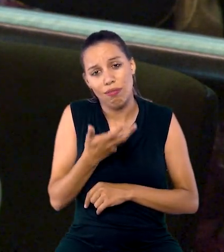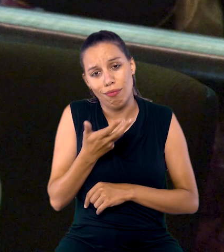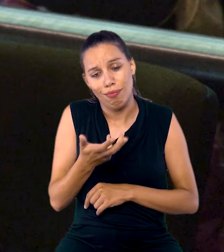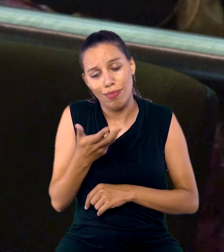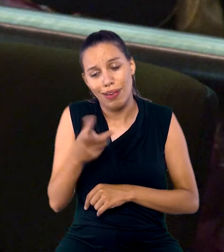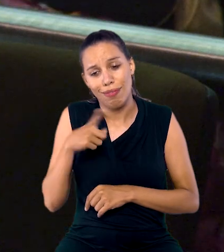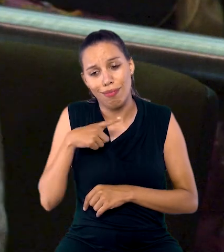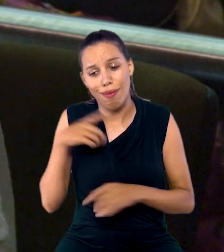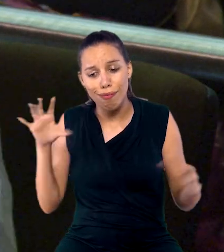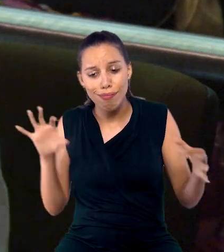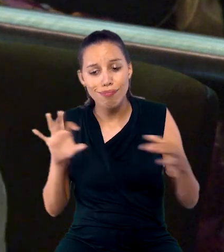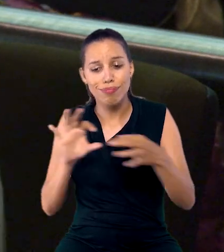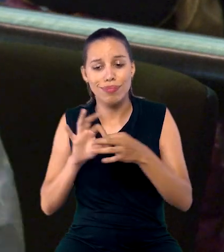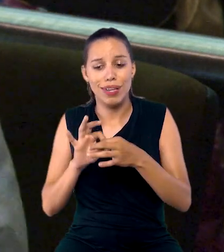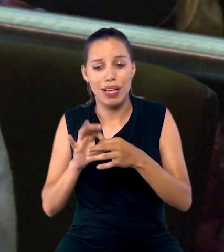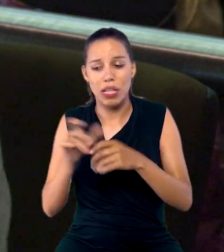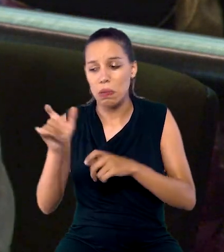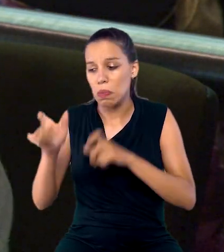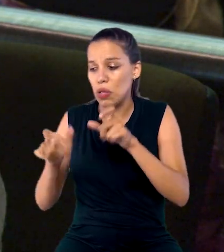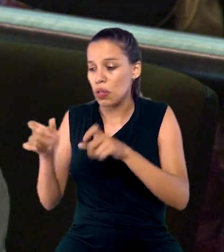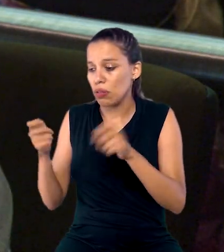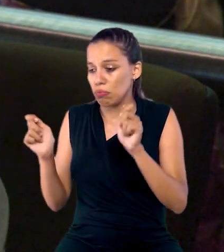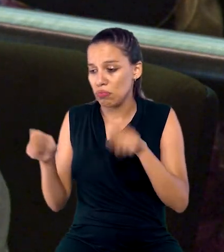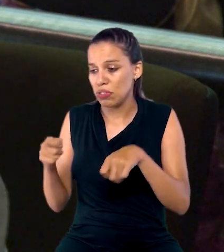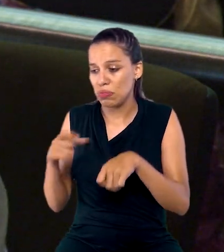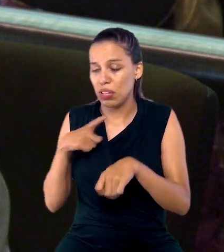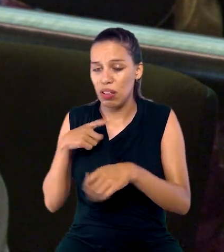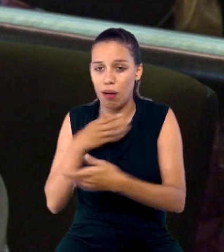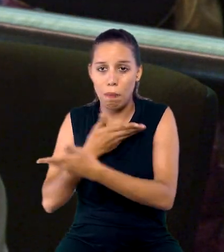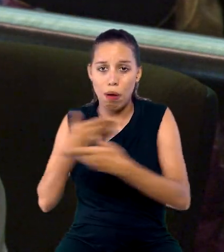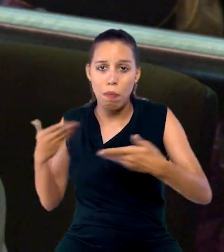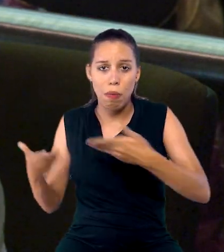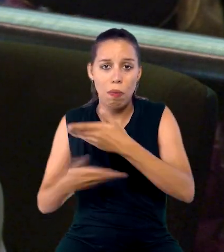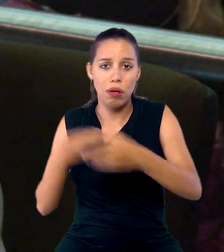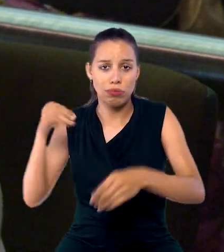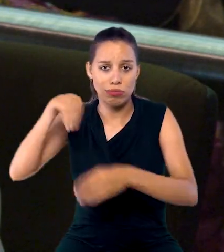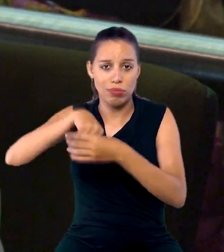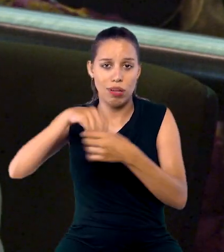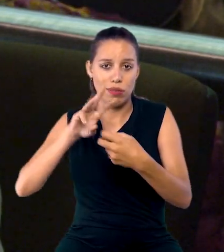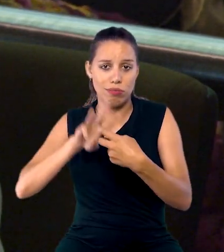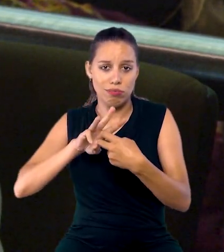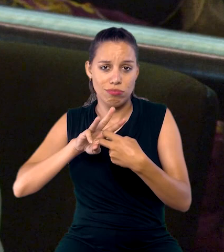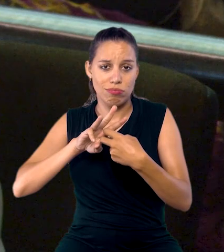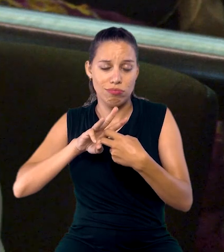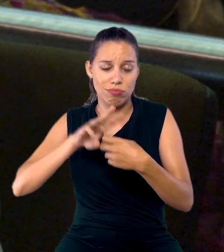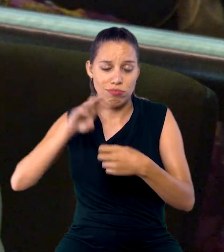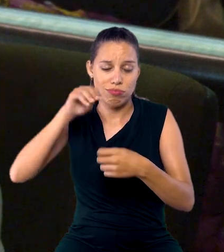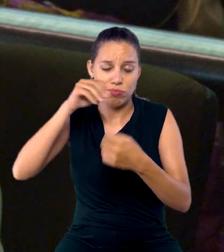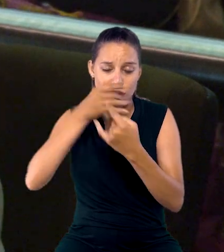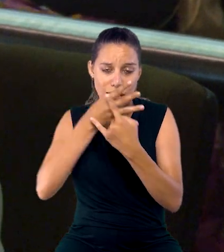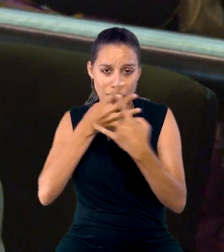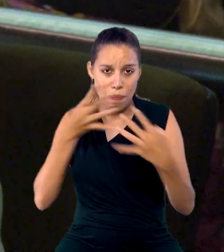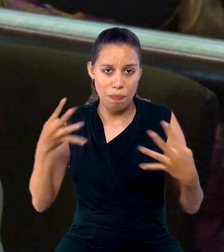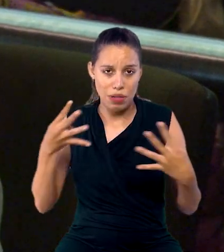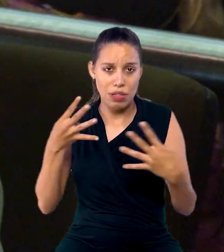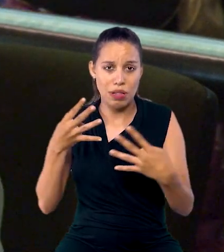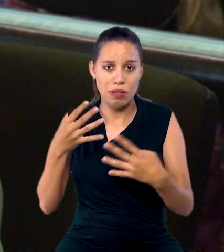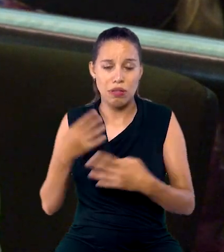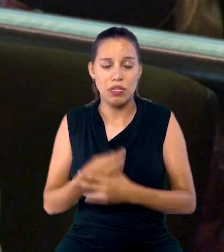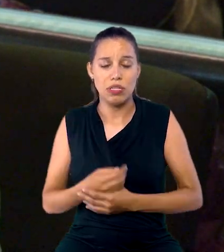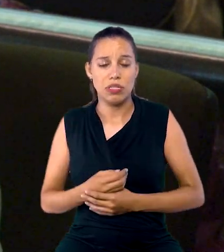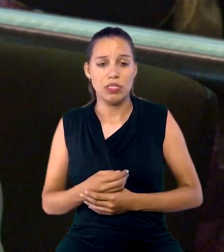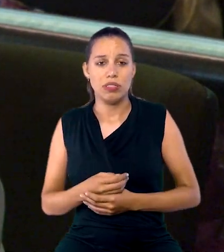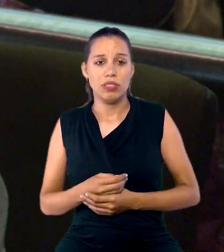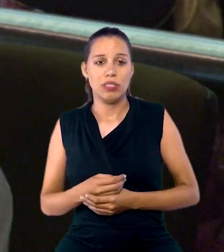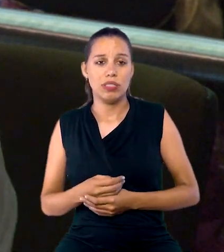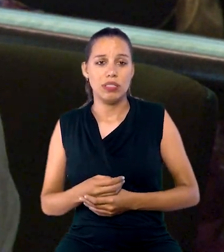essa escuta para que essas pessoas pudessem conversar dentro da prisão com as lideranças que elas